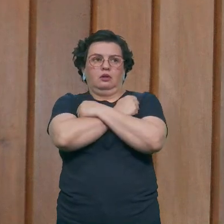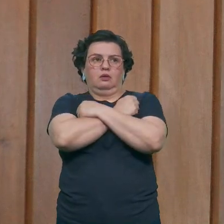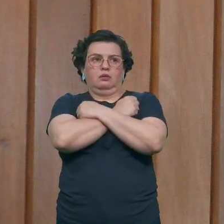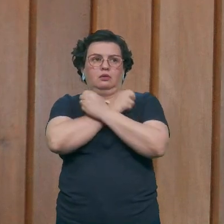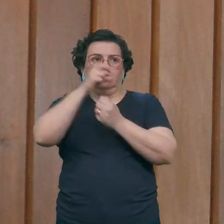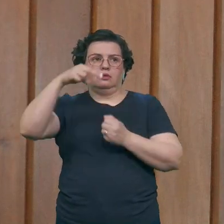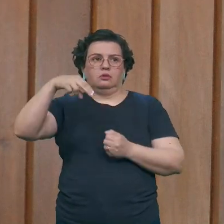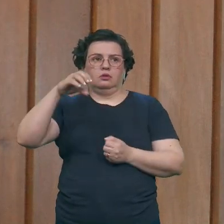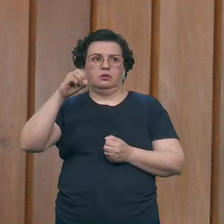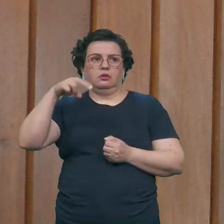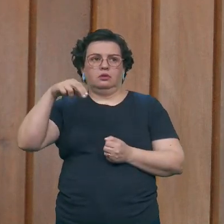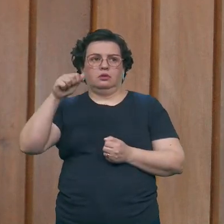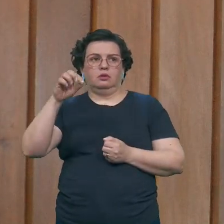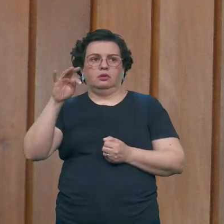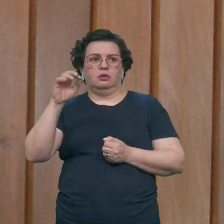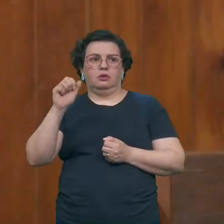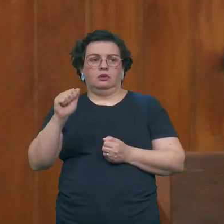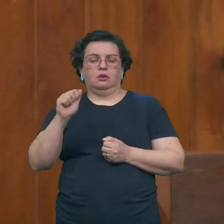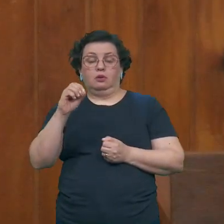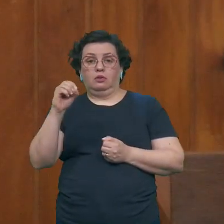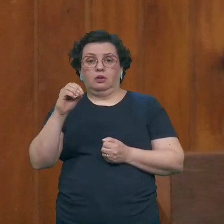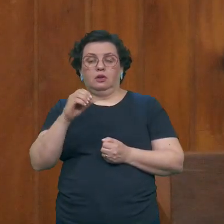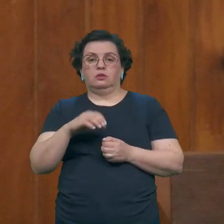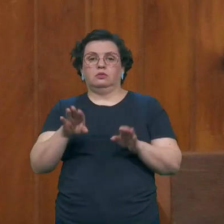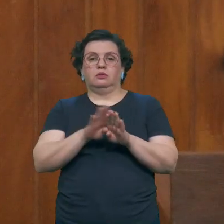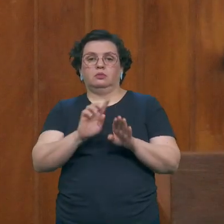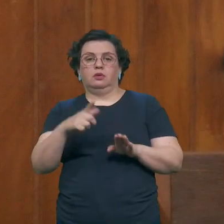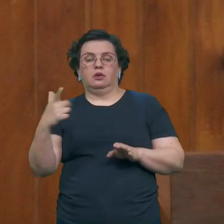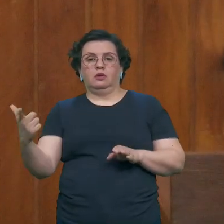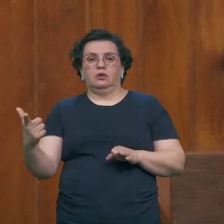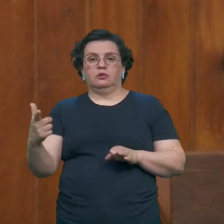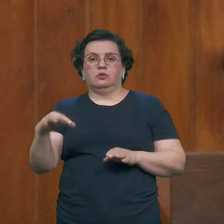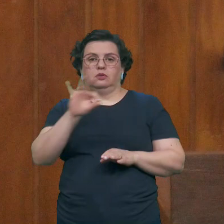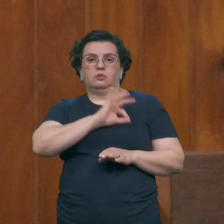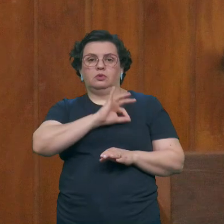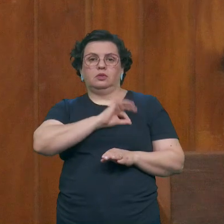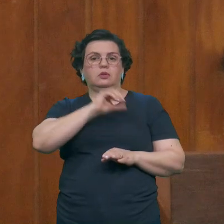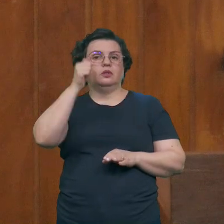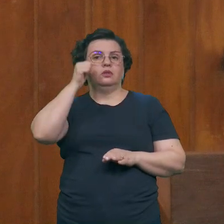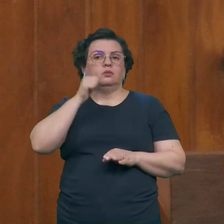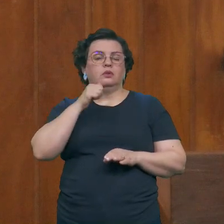Nonato e também às demais policiais femininas que também